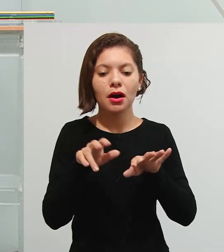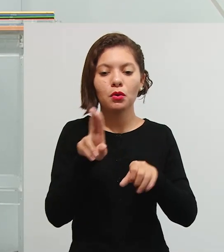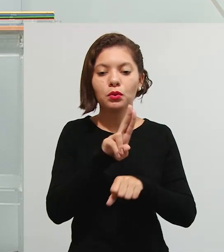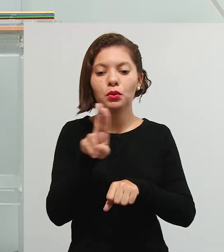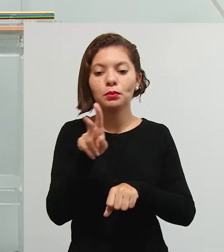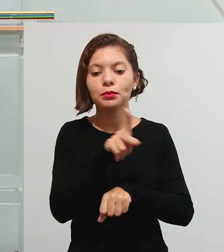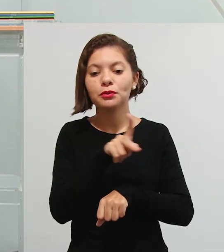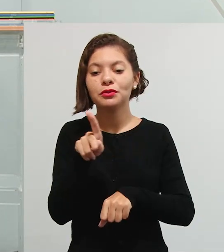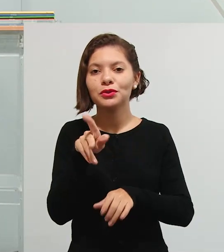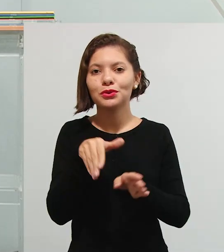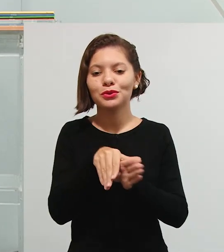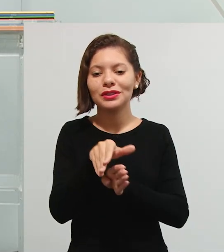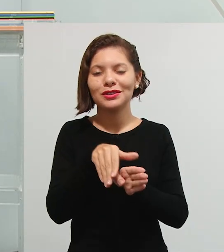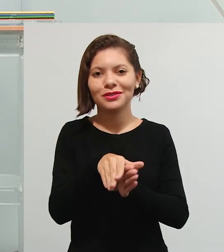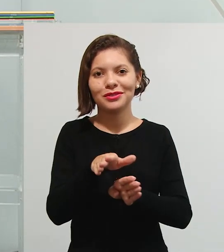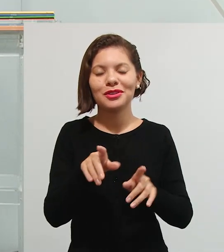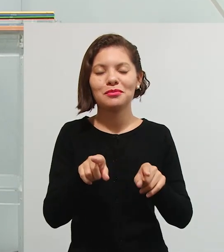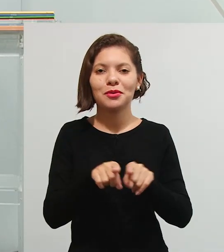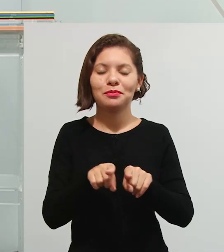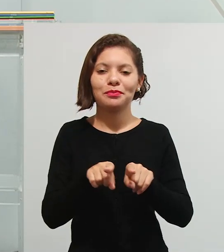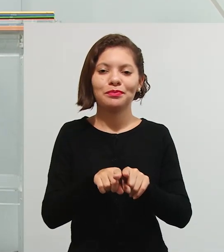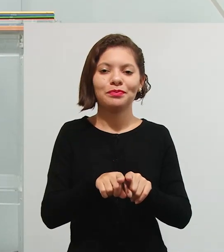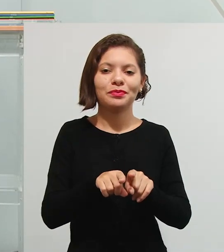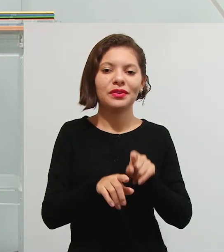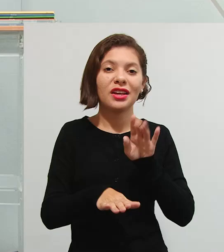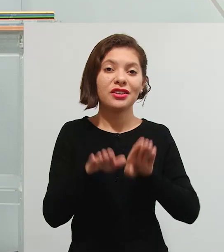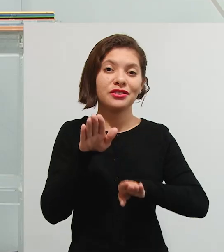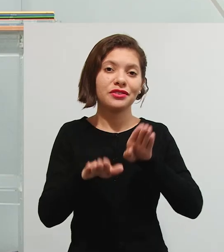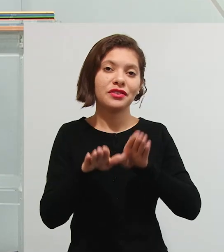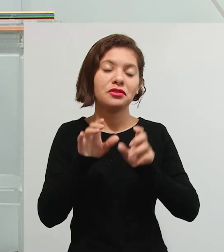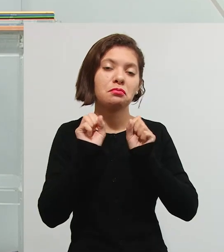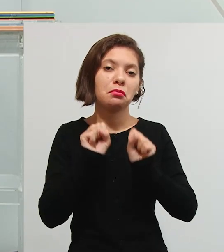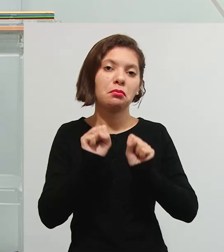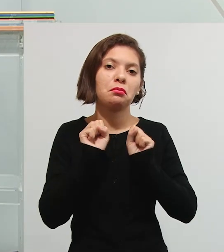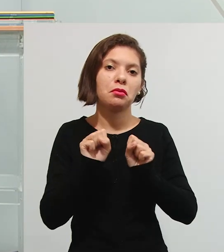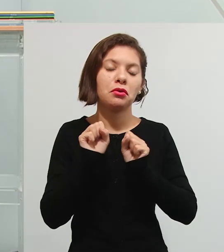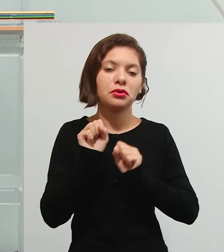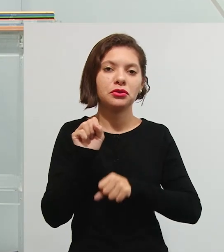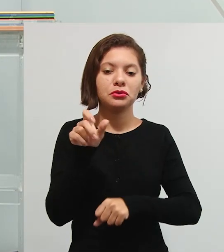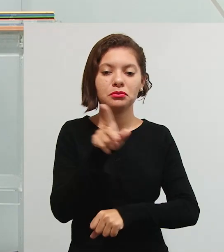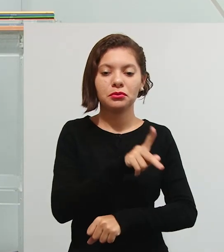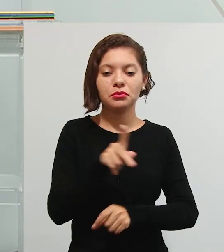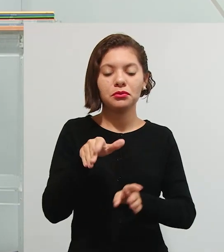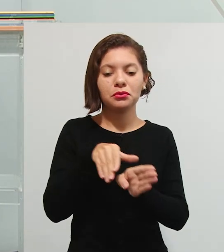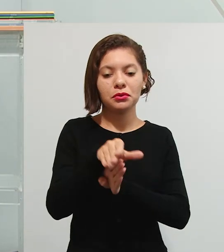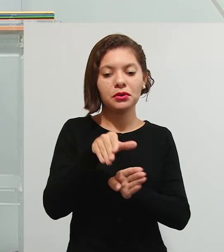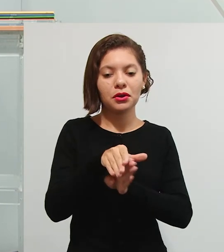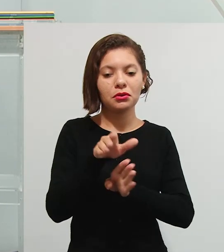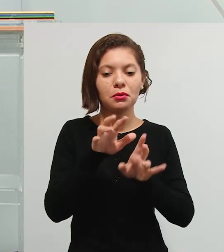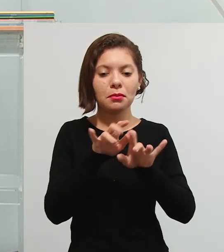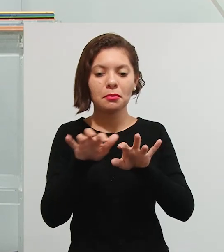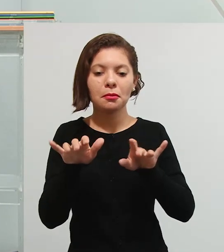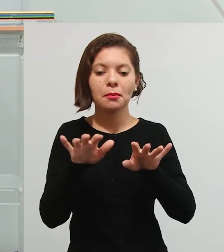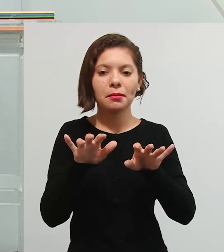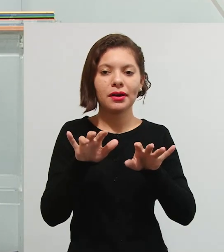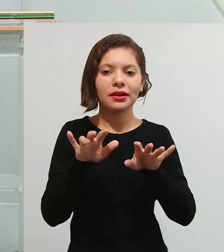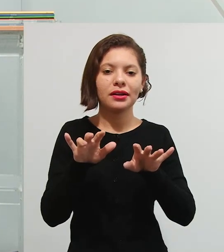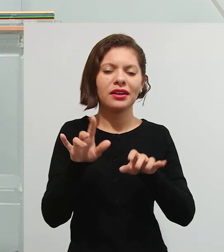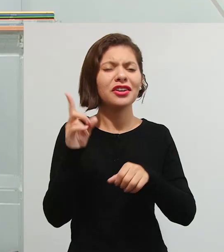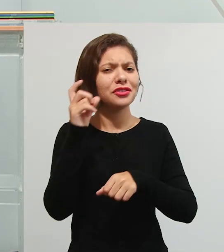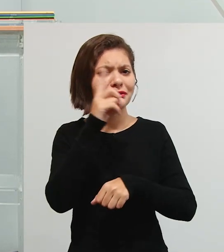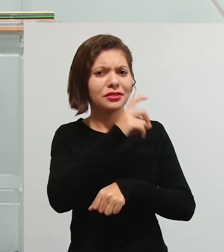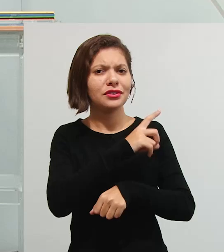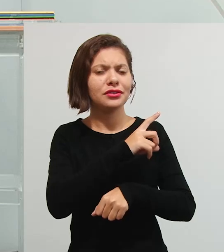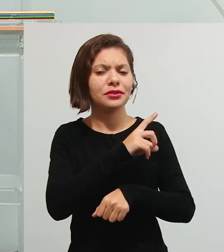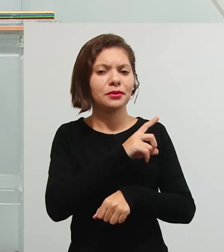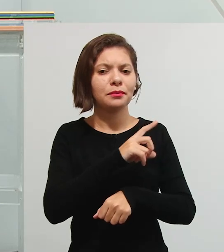orientador. Dependendo do caso, pode ser o professor orientador que faça o registro do projeto de pesquisa. É mais